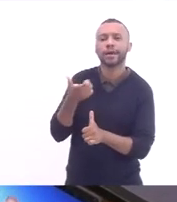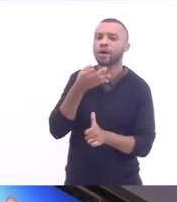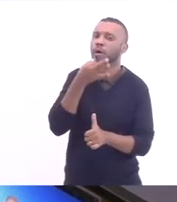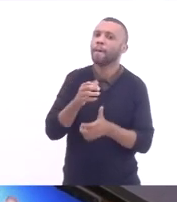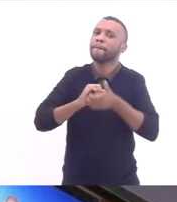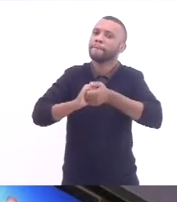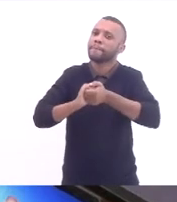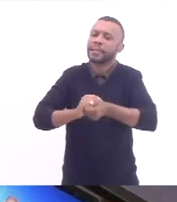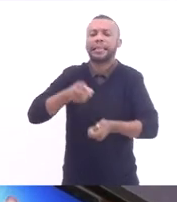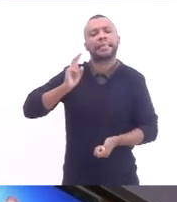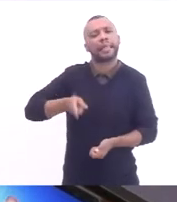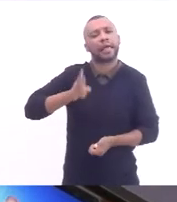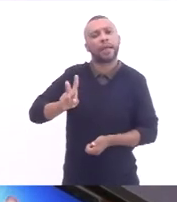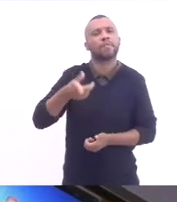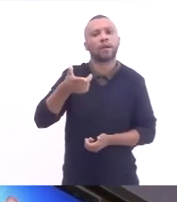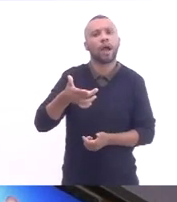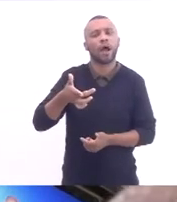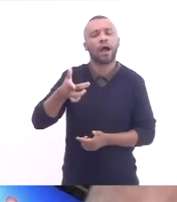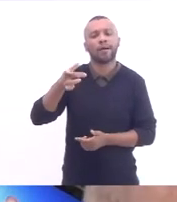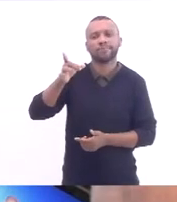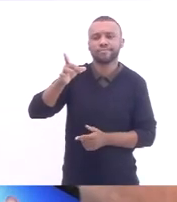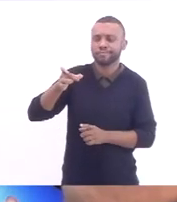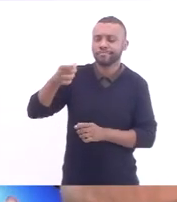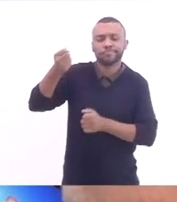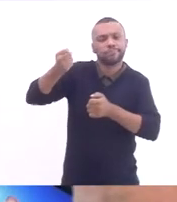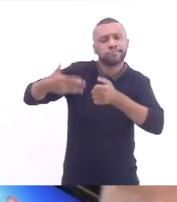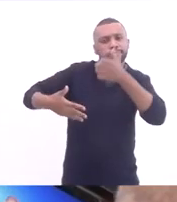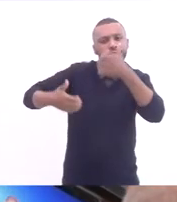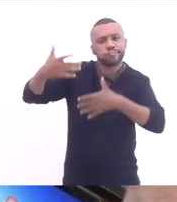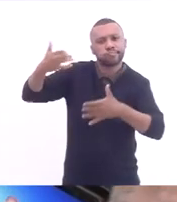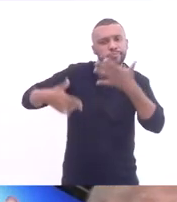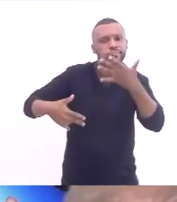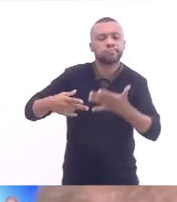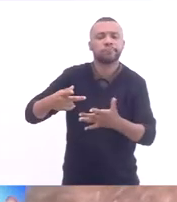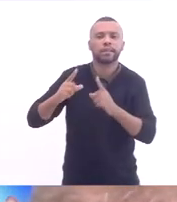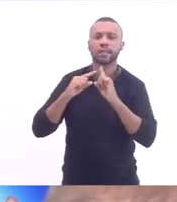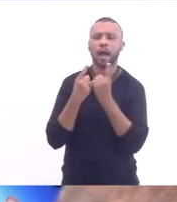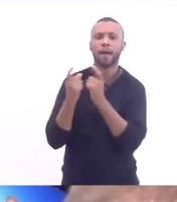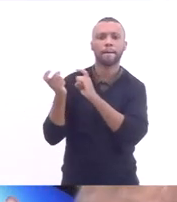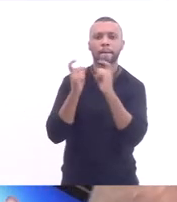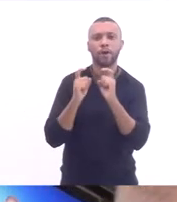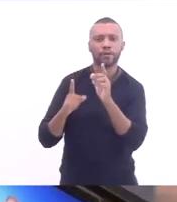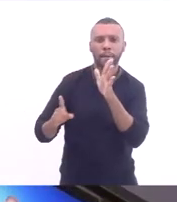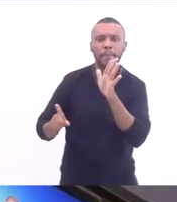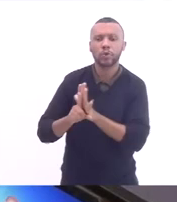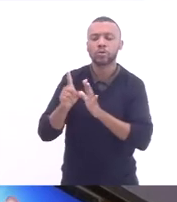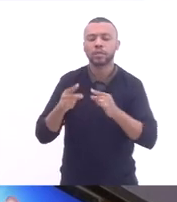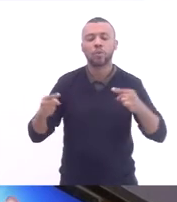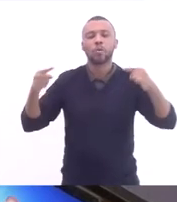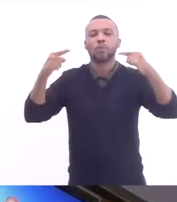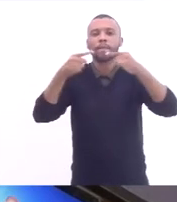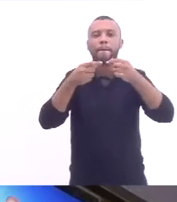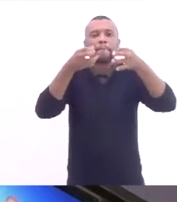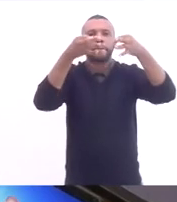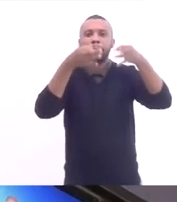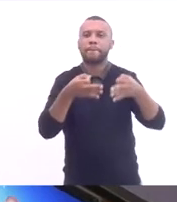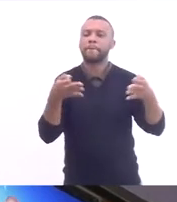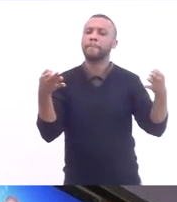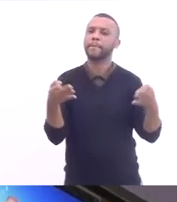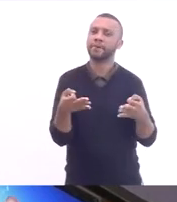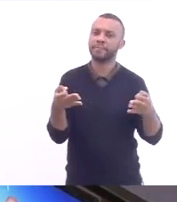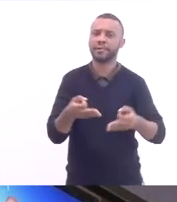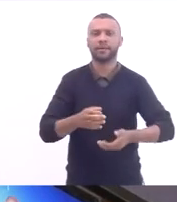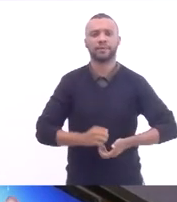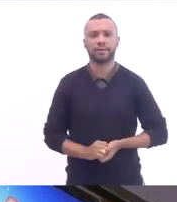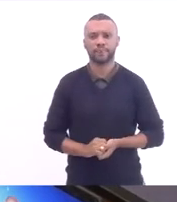elogiar, como sempre, a direção de Vossa Excelência nessas audiências, porque suas perguntas são sempre muito precisas. É como se